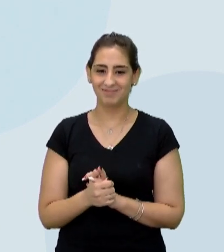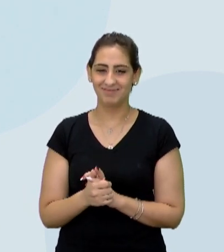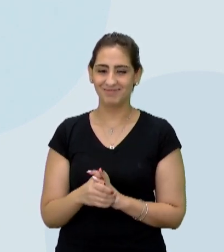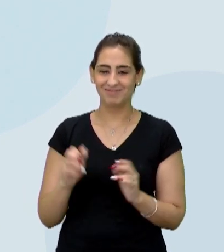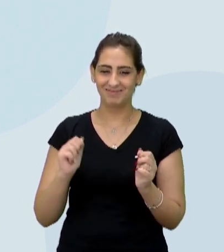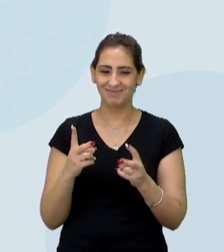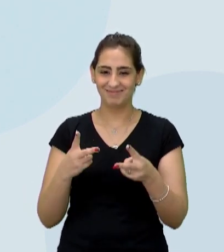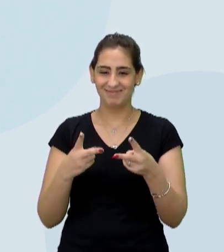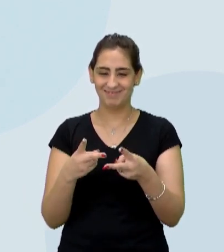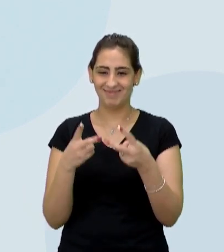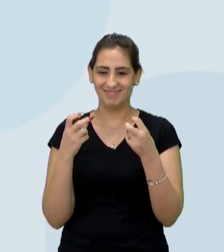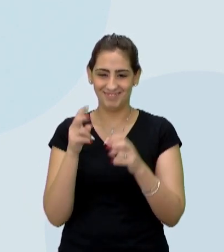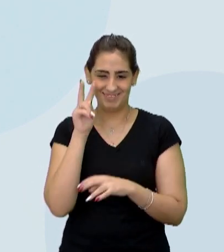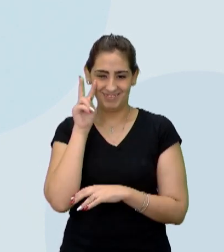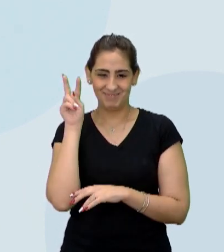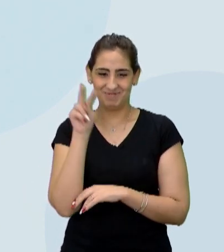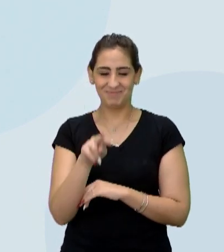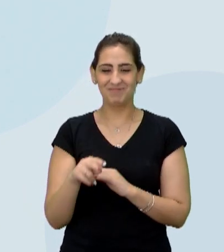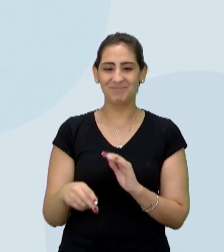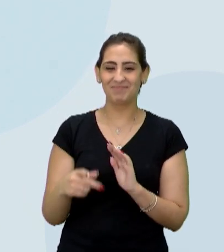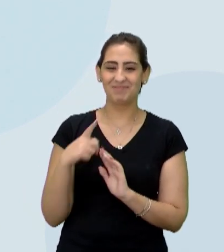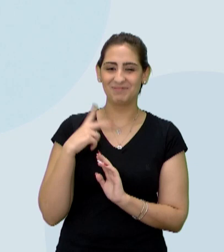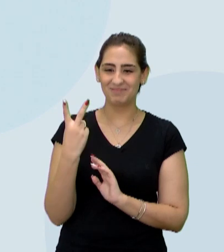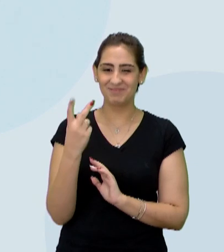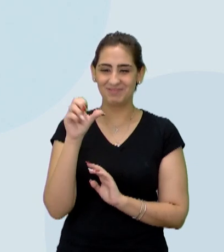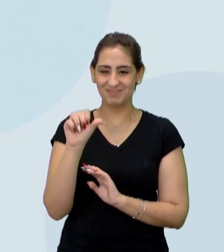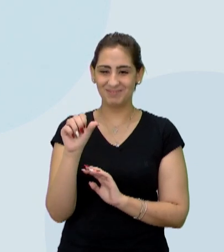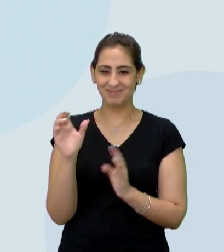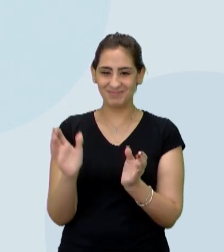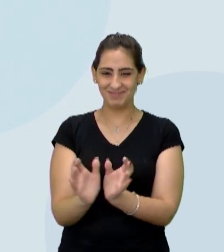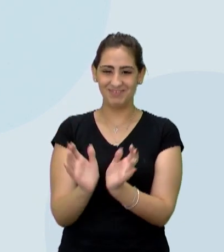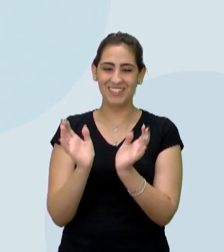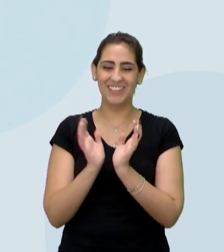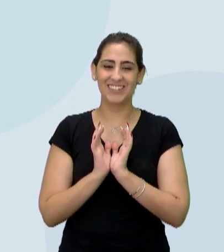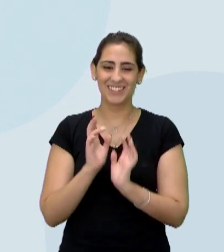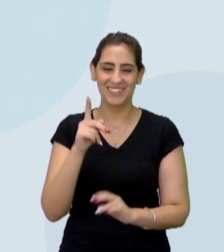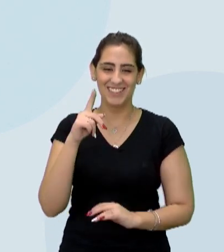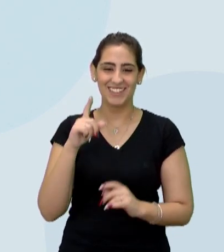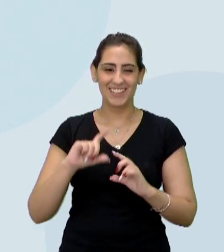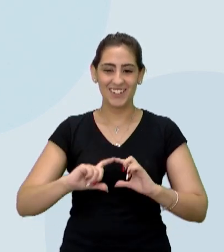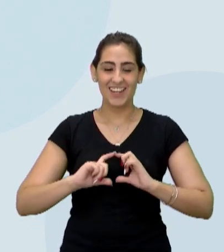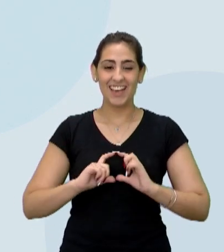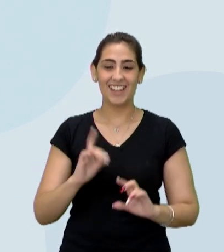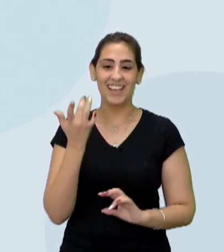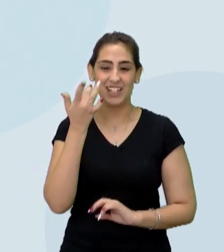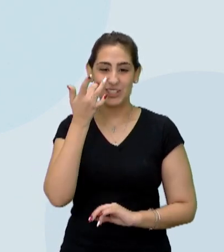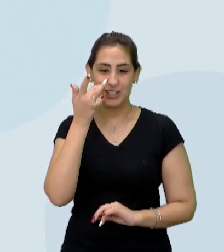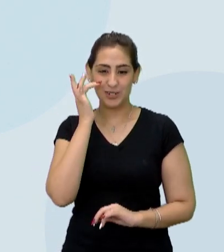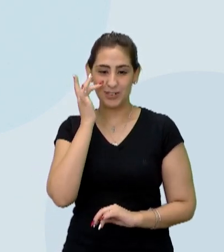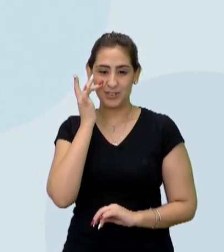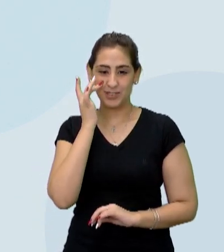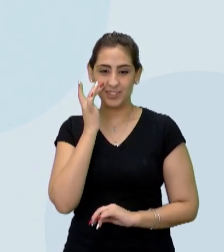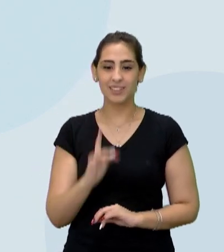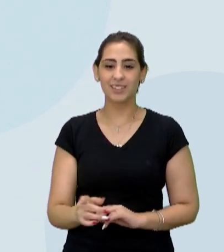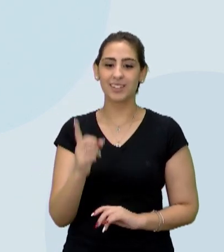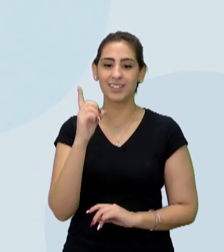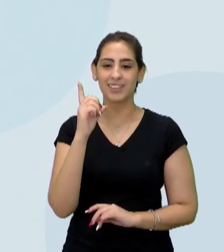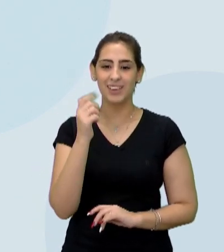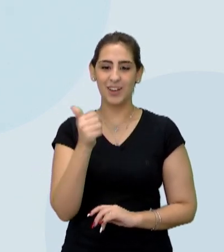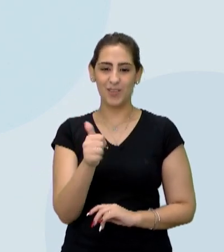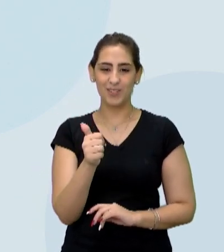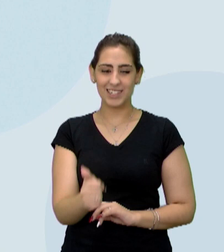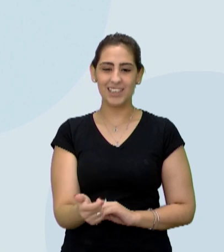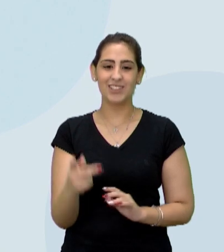verificar que o Reino Unido tem 29 medalhas de ouro, 17 de prata e 19 de bronze, enquanto